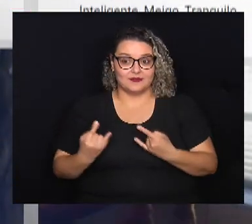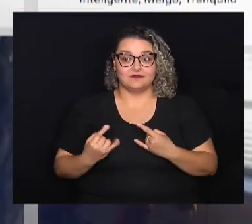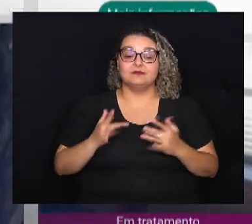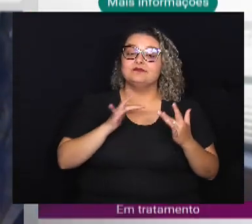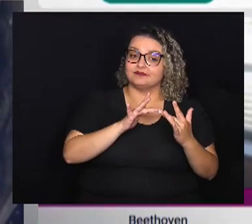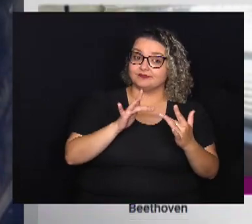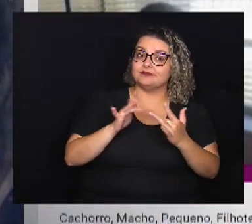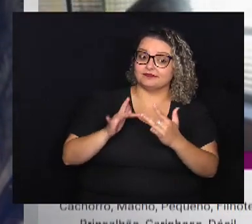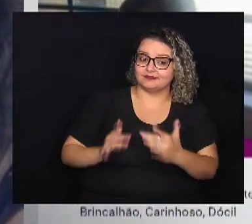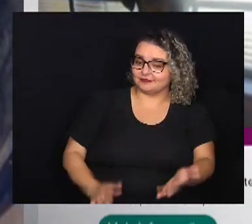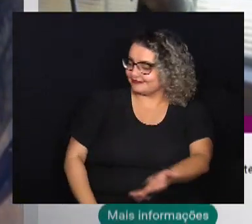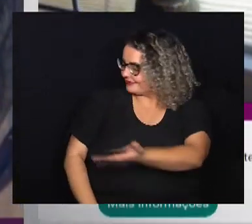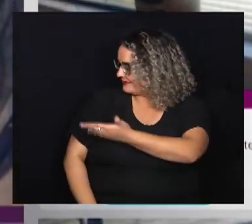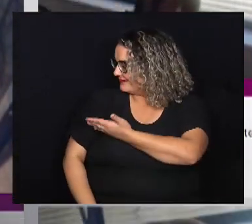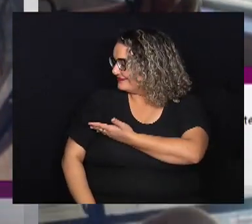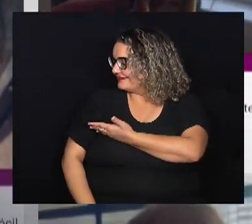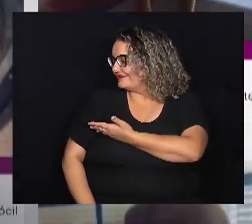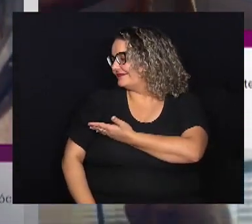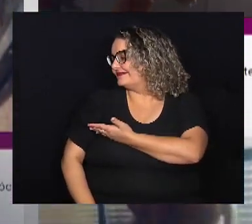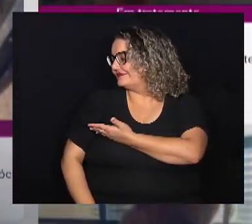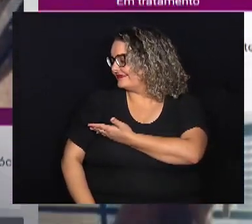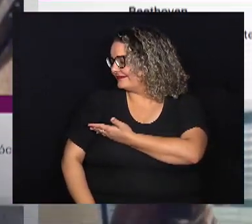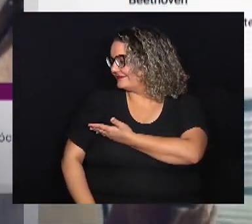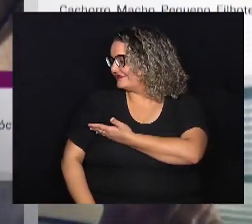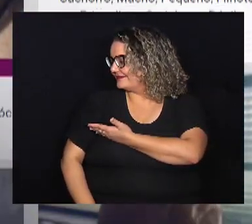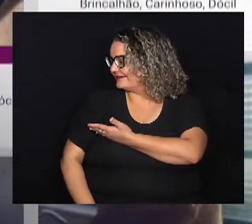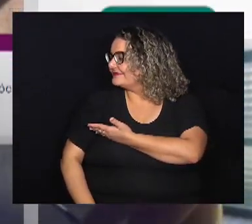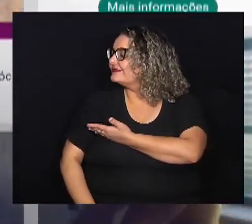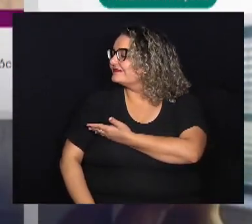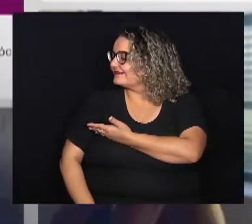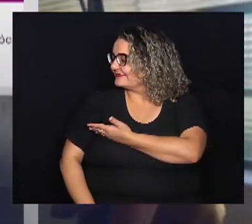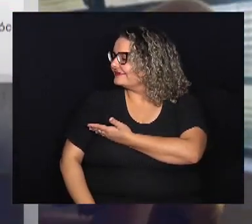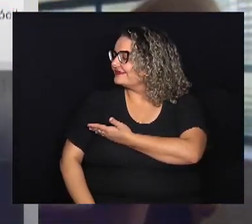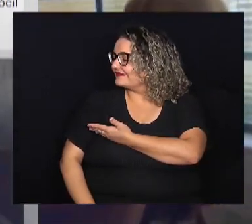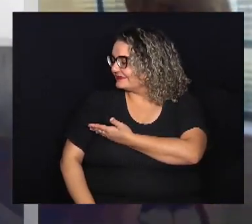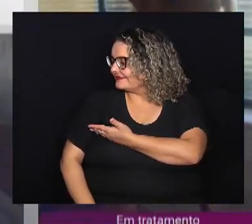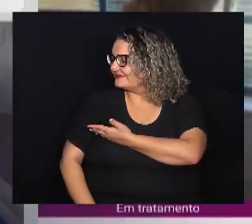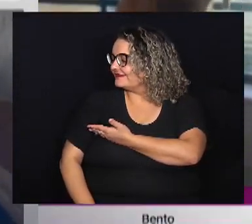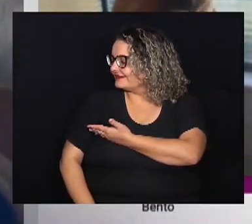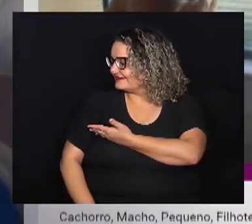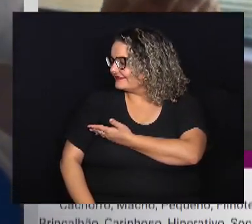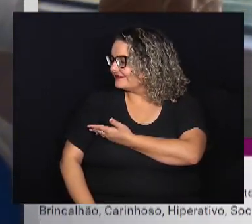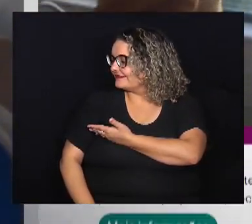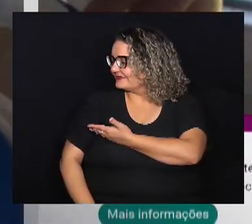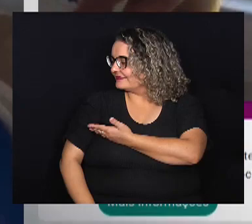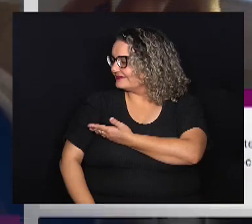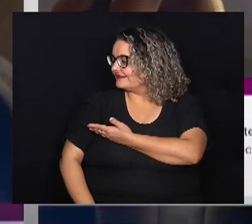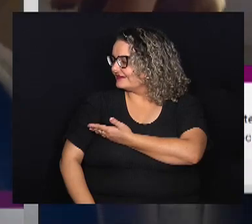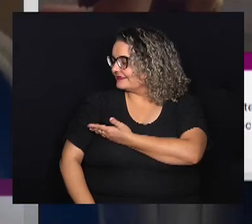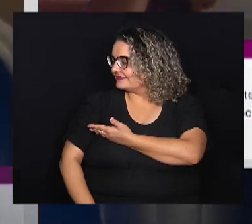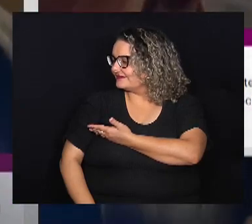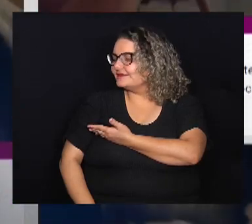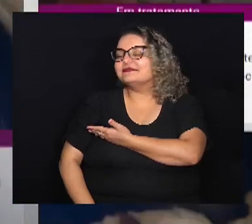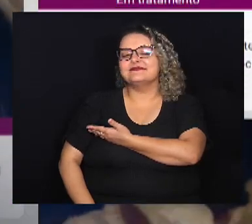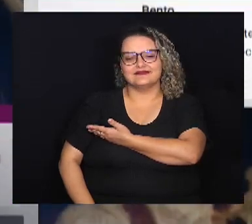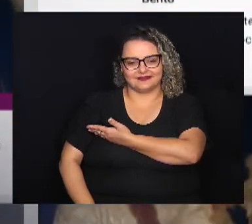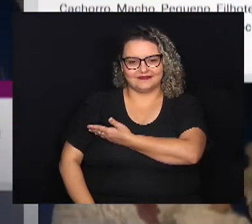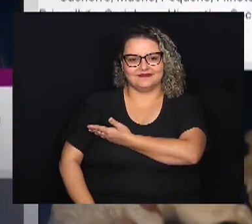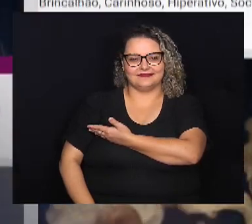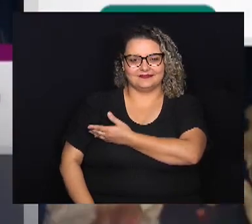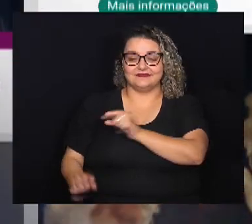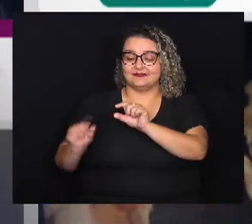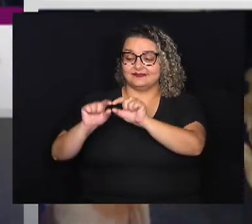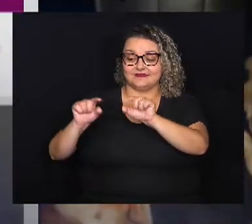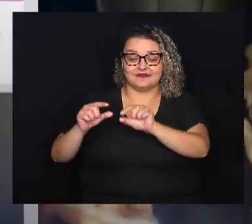conectar ao portal animal .campinas.sp.gov.br clicar no ícone